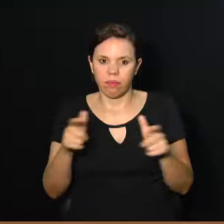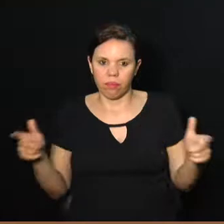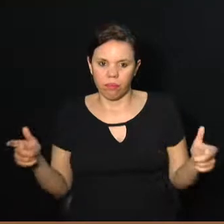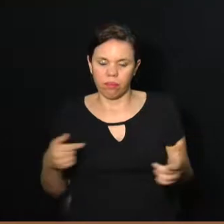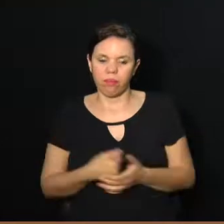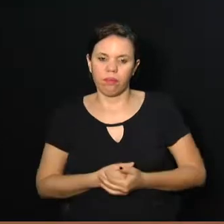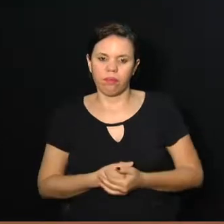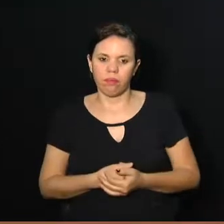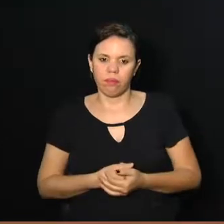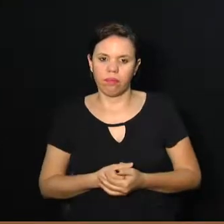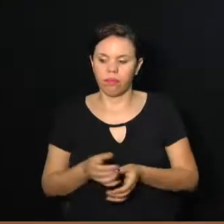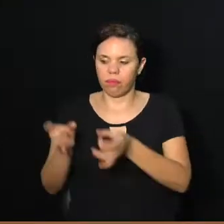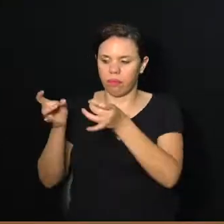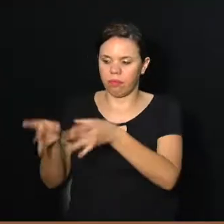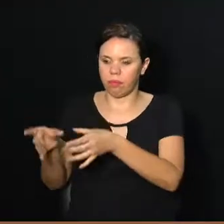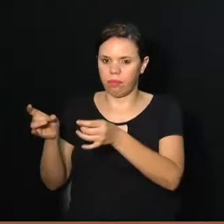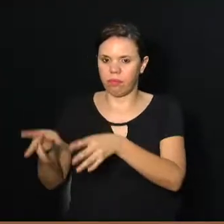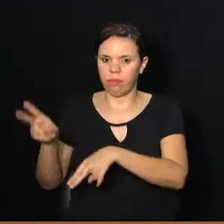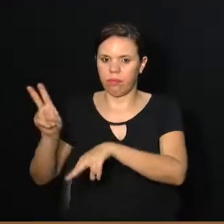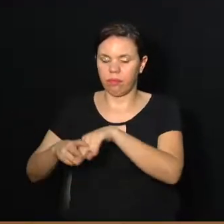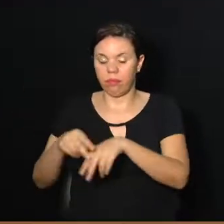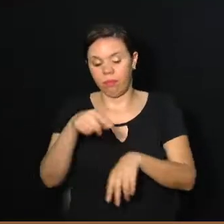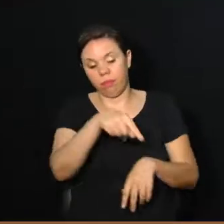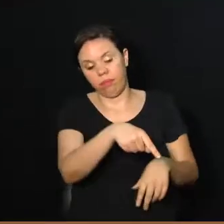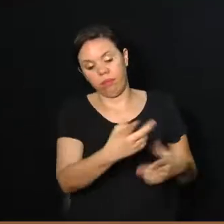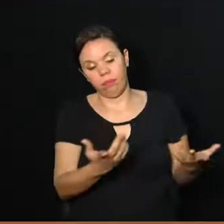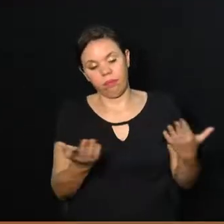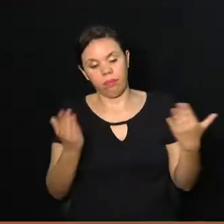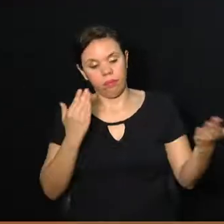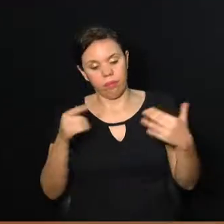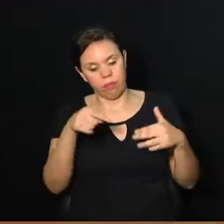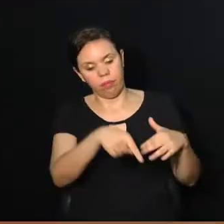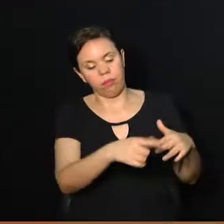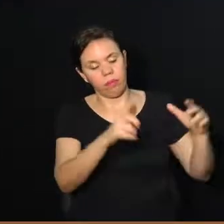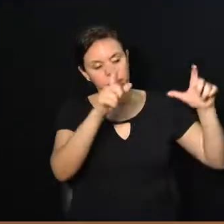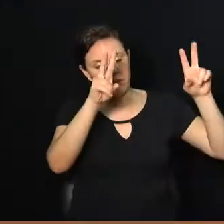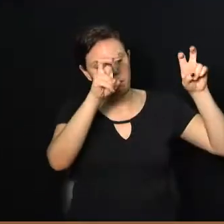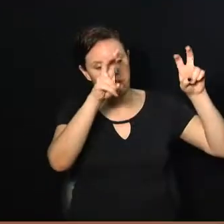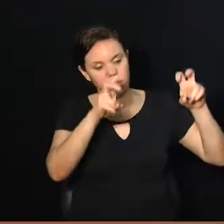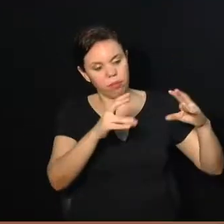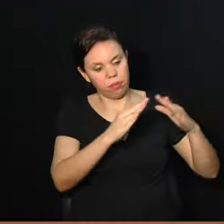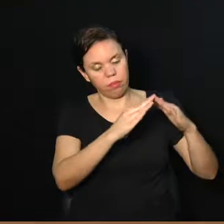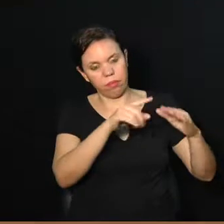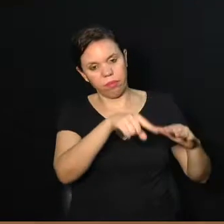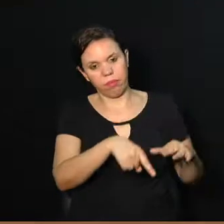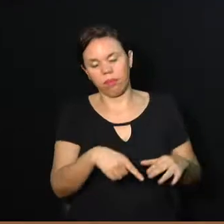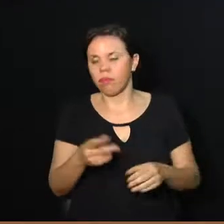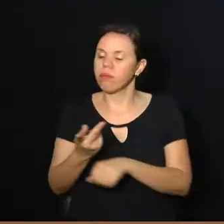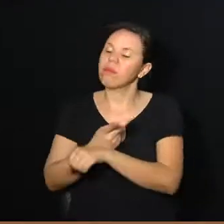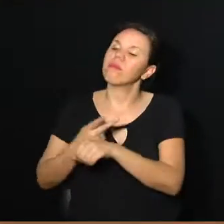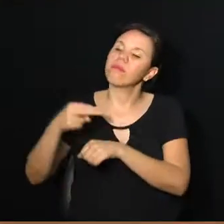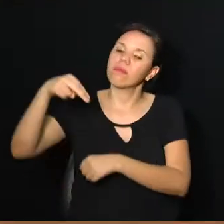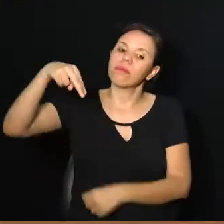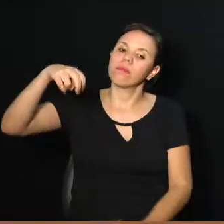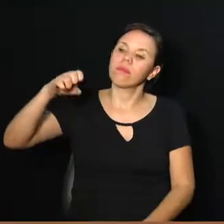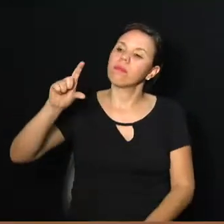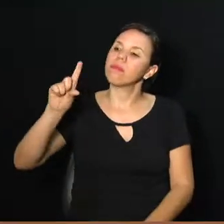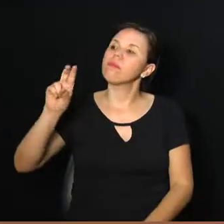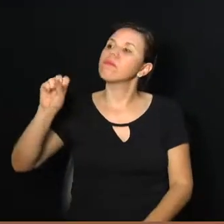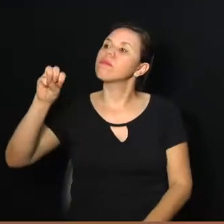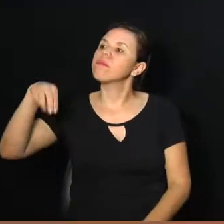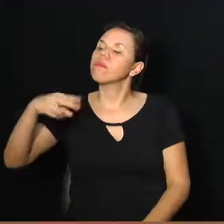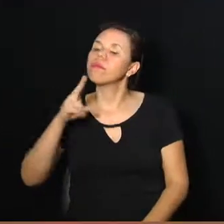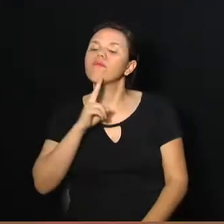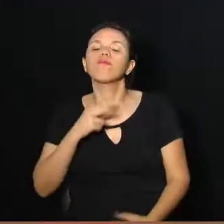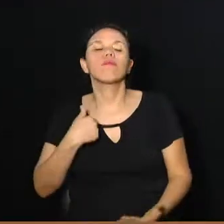do sistema prisional, no caso da Fundação Casa, e procurava o Nelson lá na coordenadoria. E eu